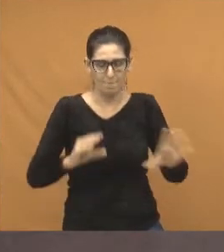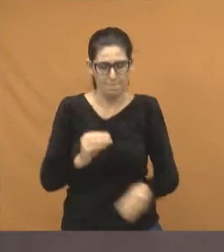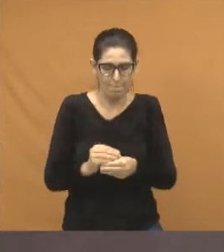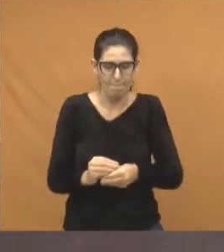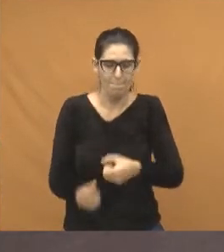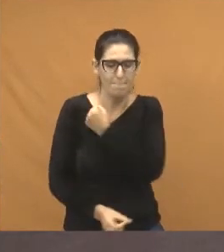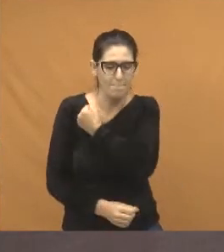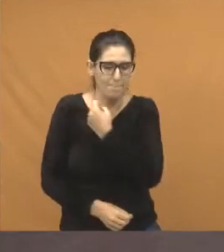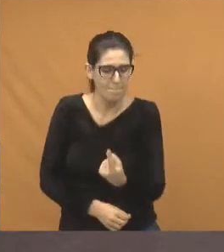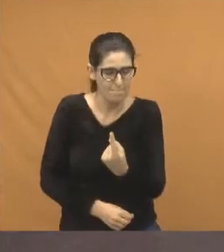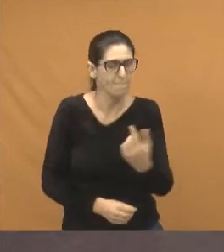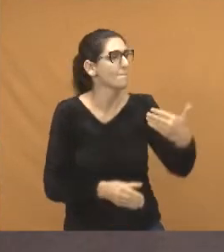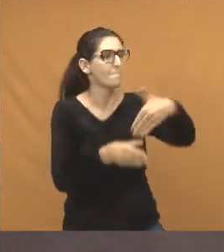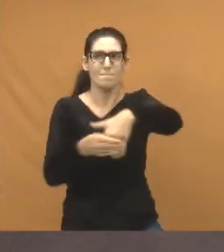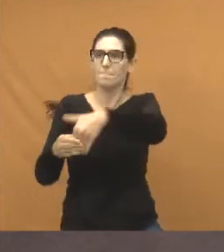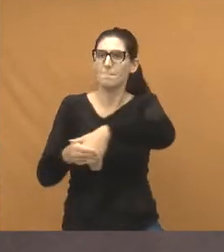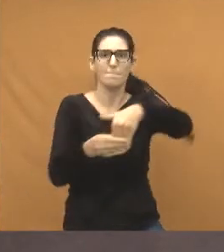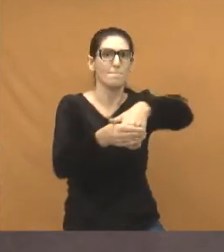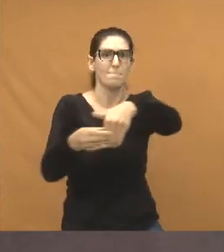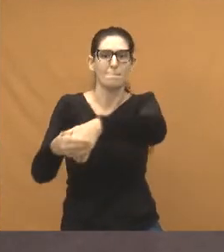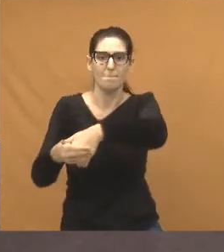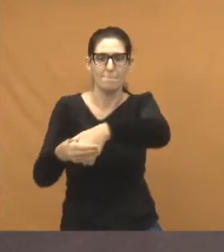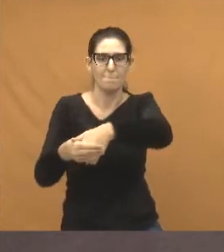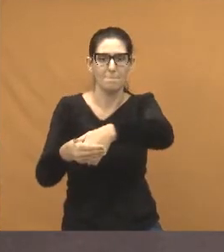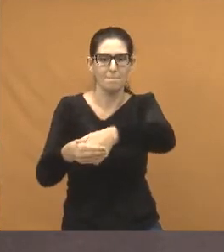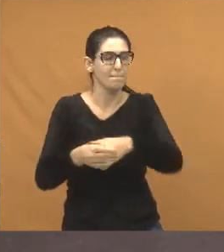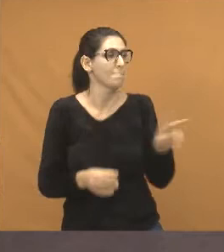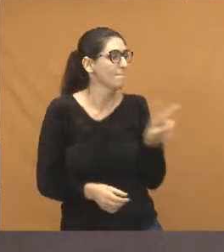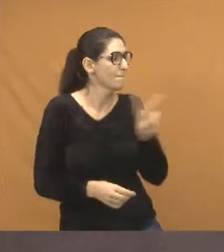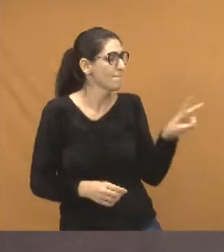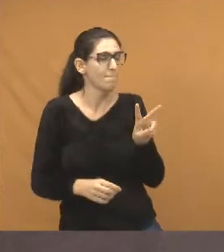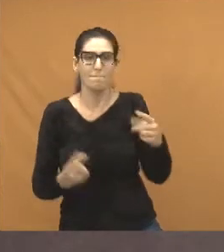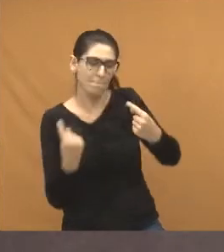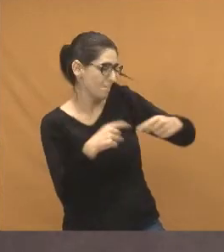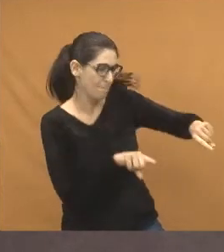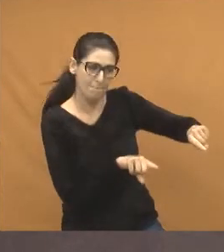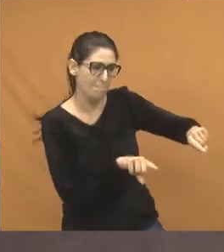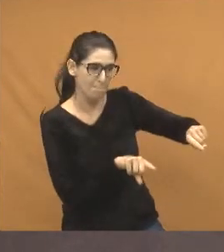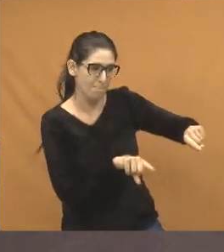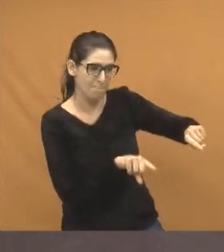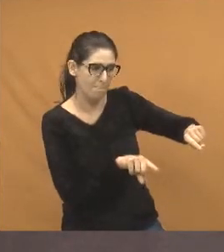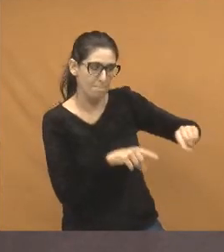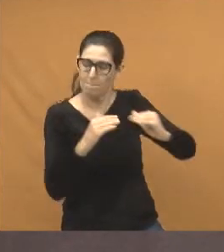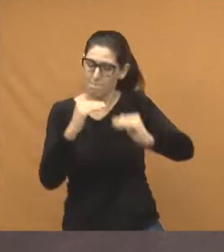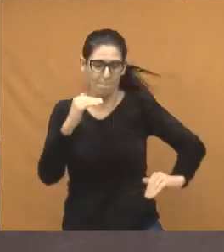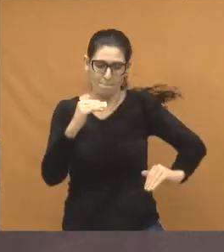Emenda número 1 em votação. Os vereadores contrários se manifestem levantando o braço.